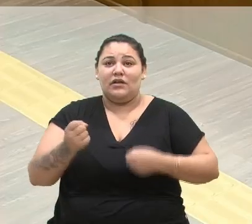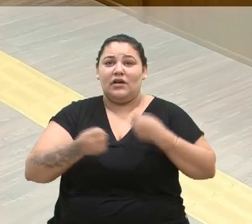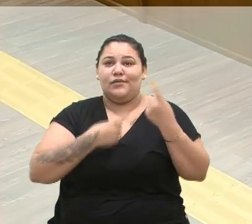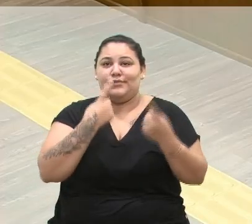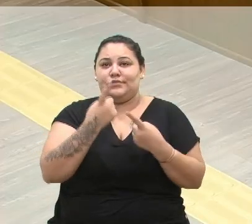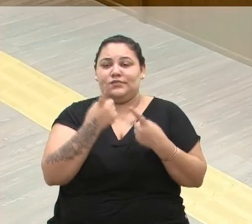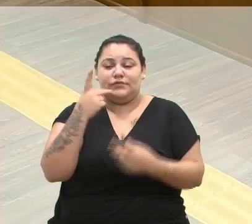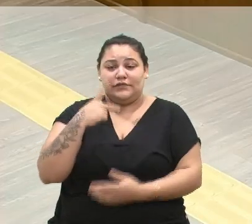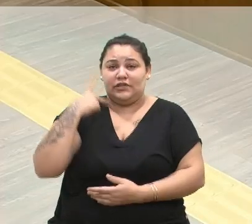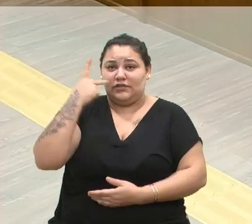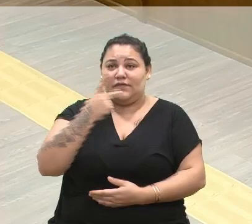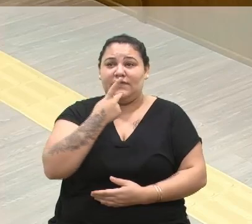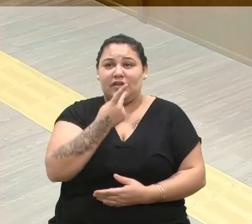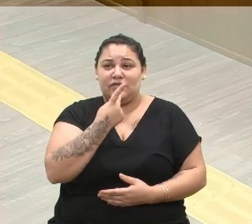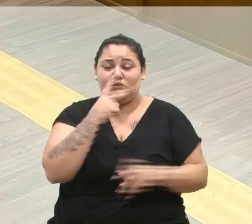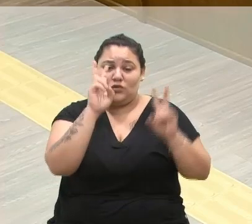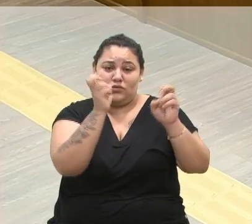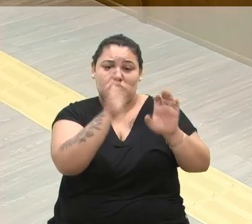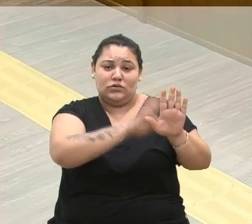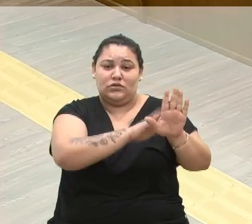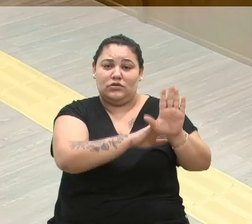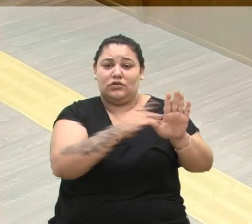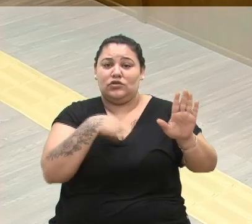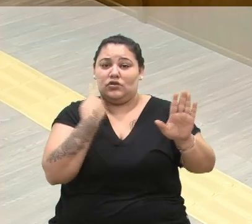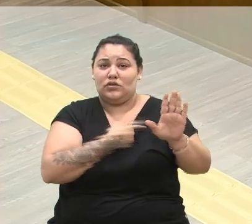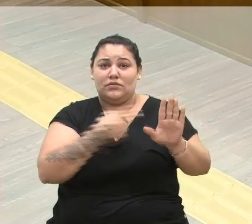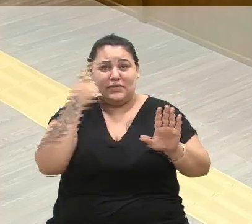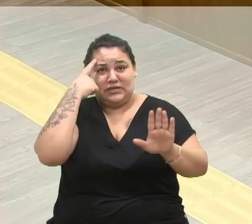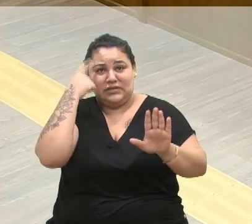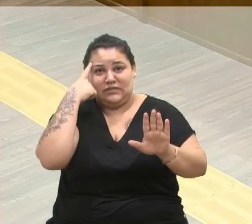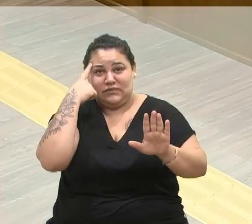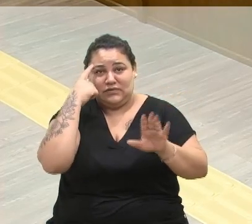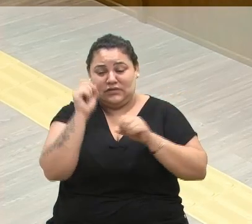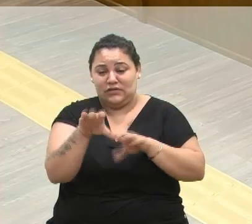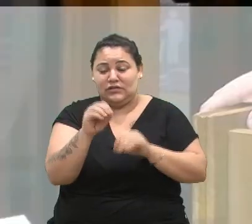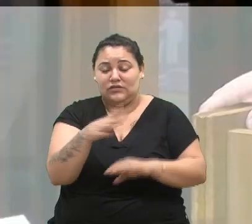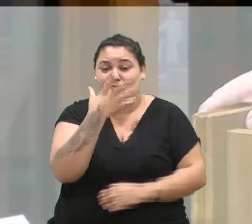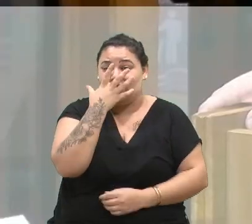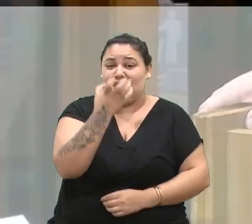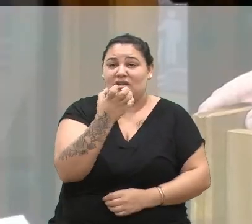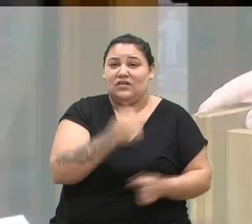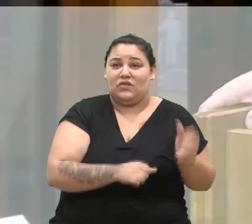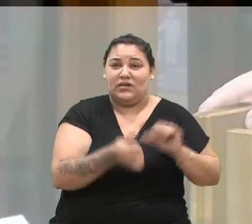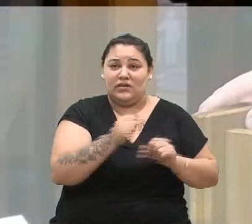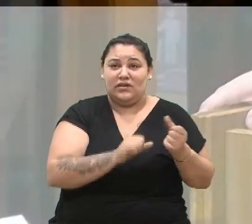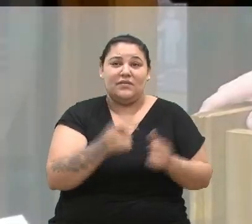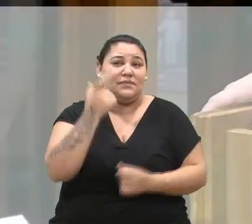como pauta ideológica, nós levamos como educação séria, de qualidade